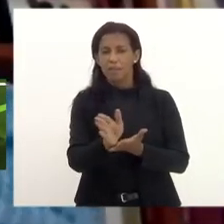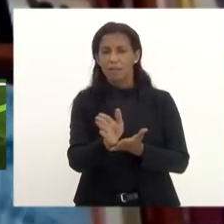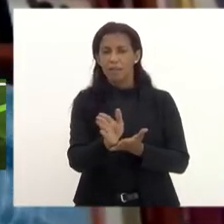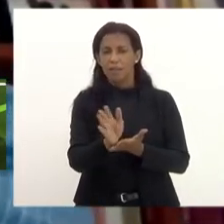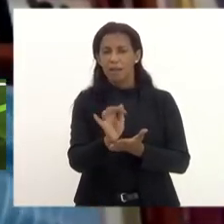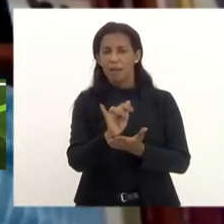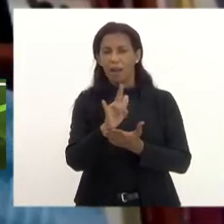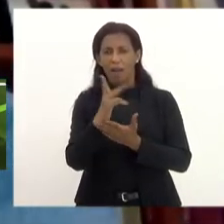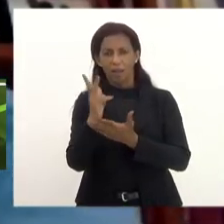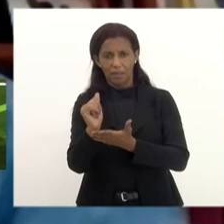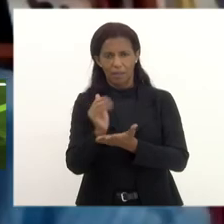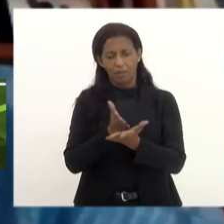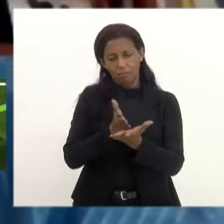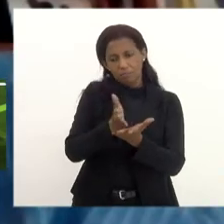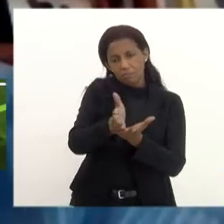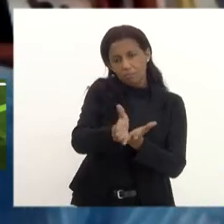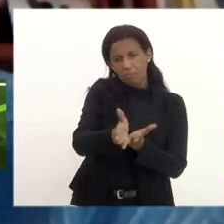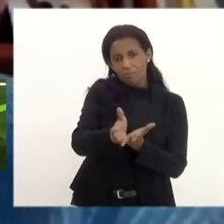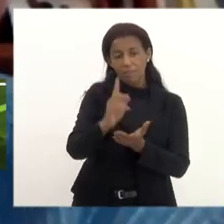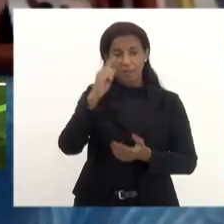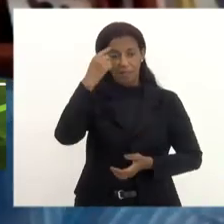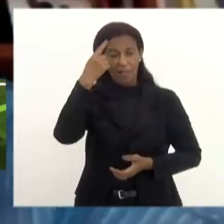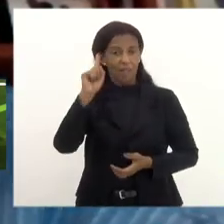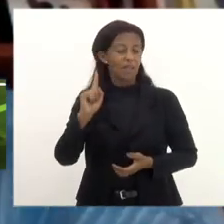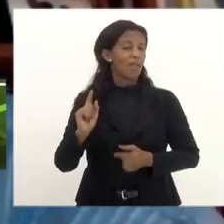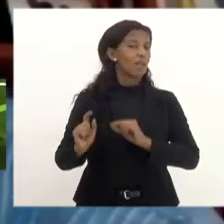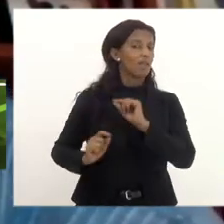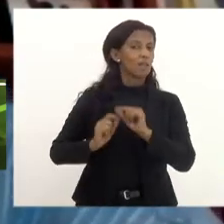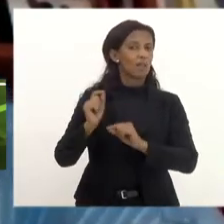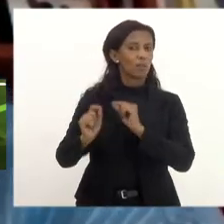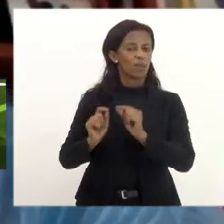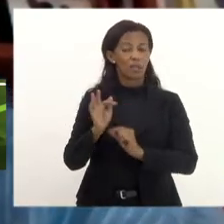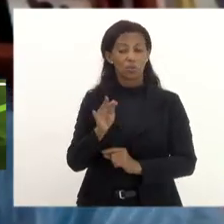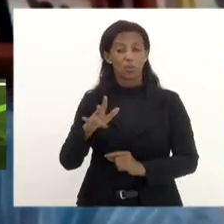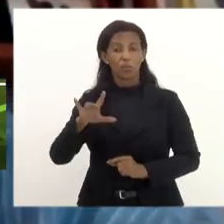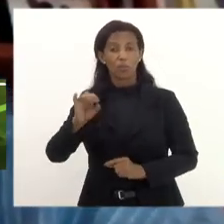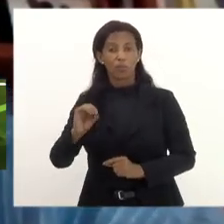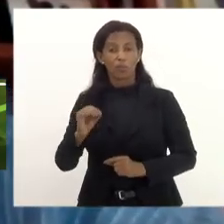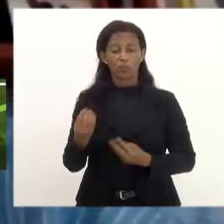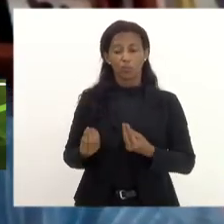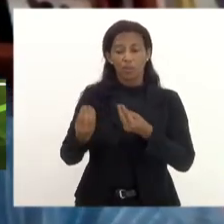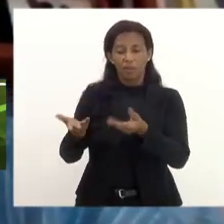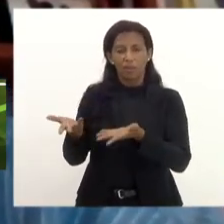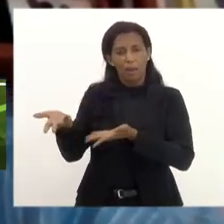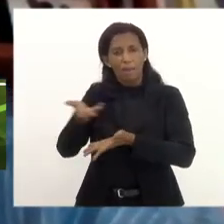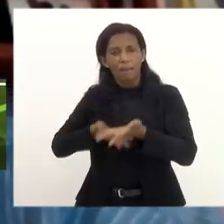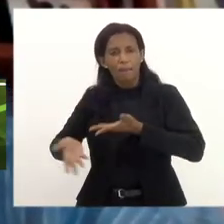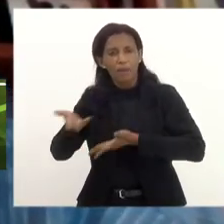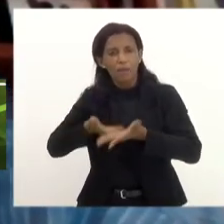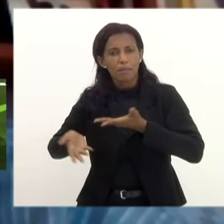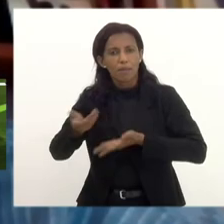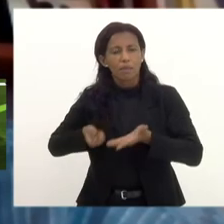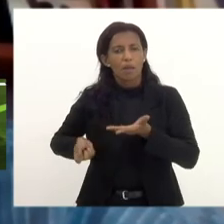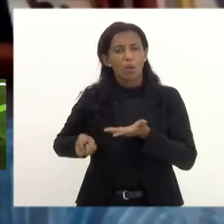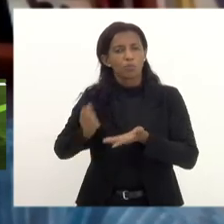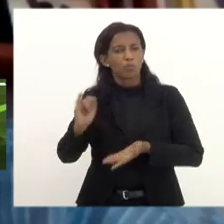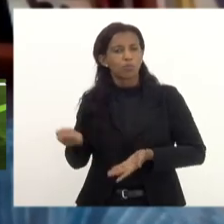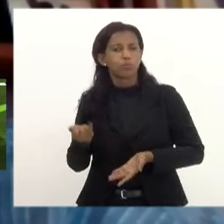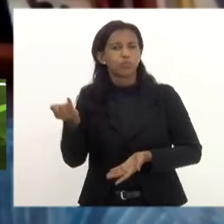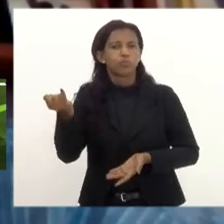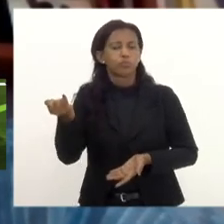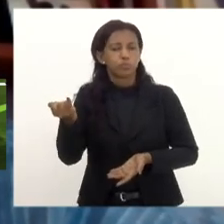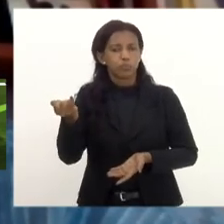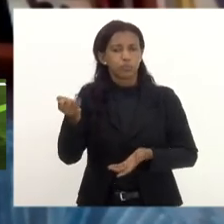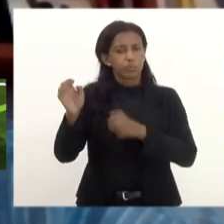soberano norueguês, né? E a ideia é ser um fundo soberano que vai estar possibilitando participação em investimentos, diversificação